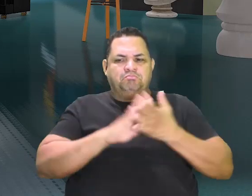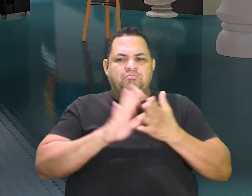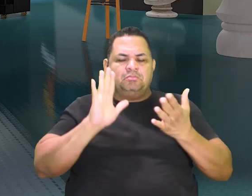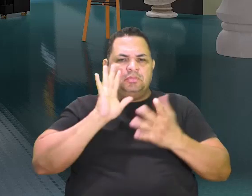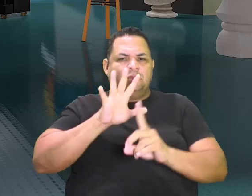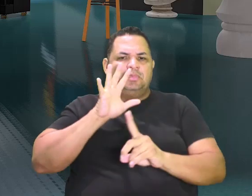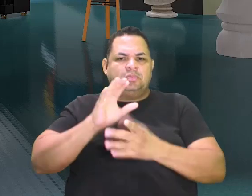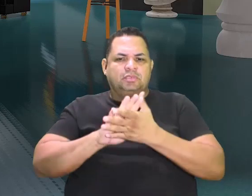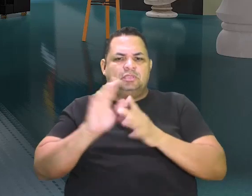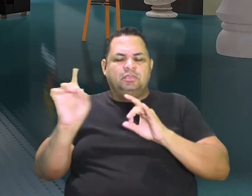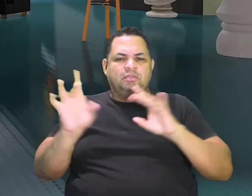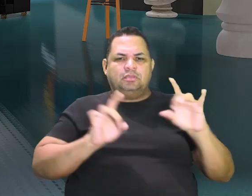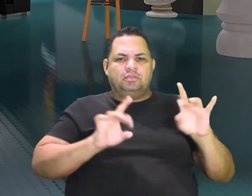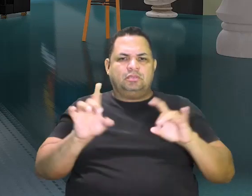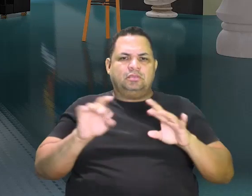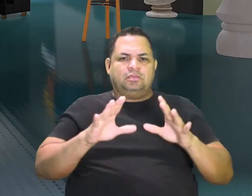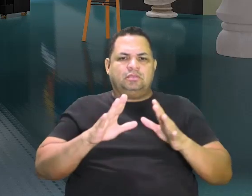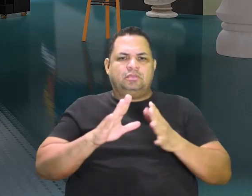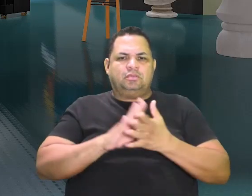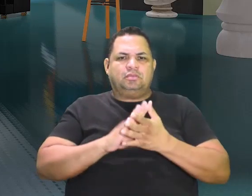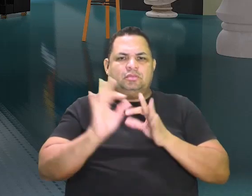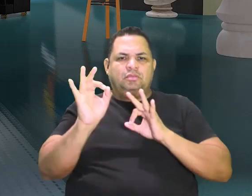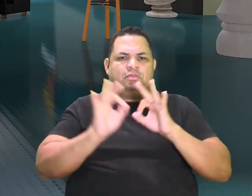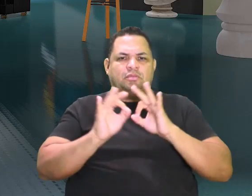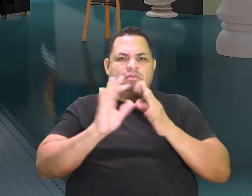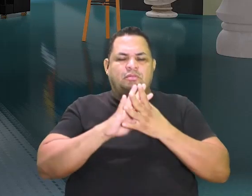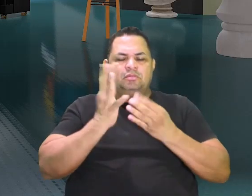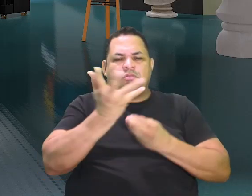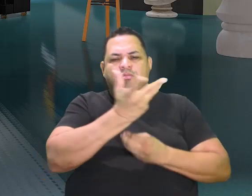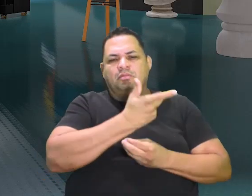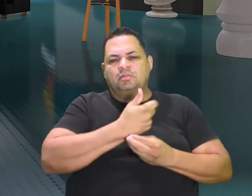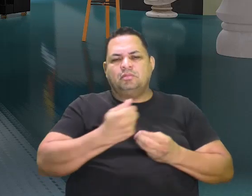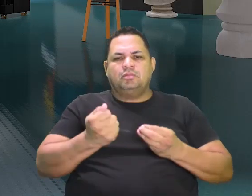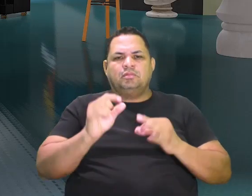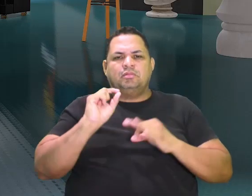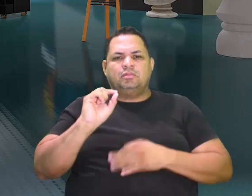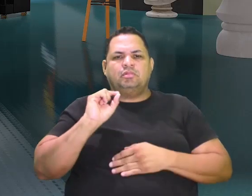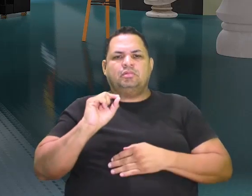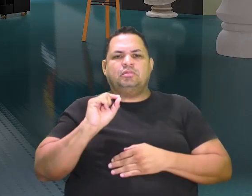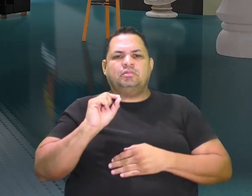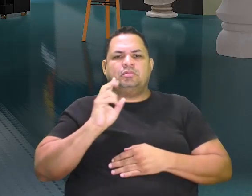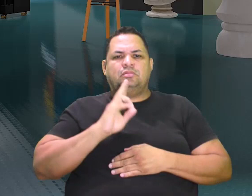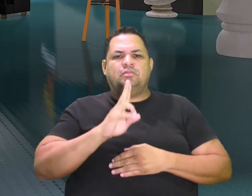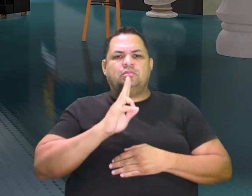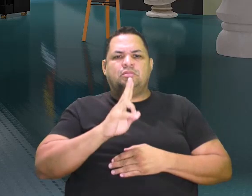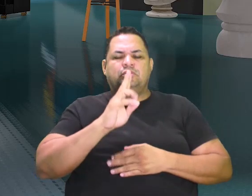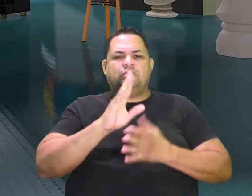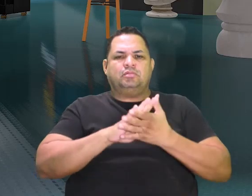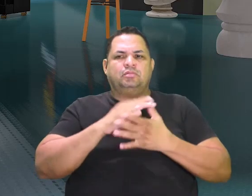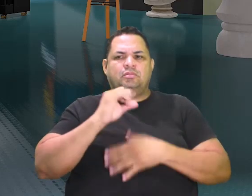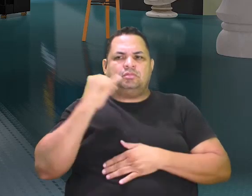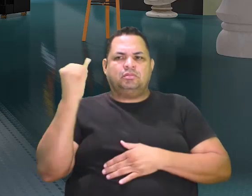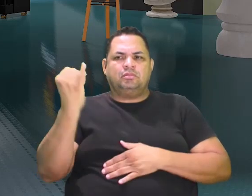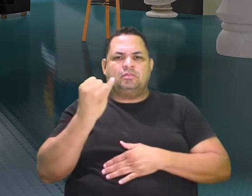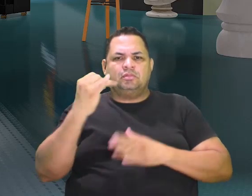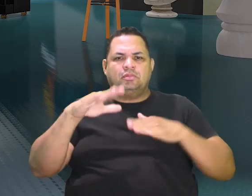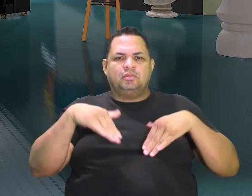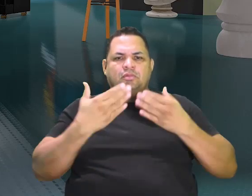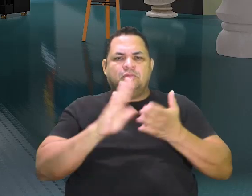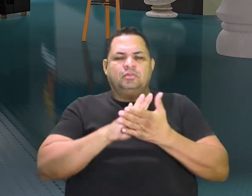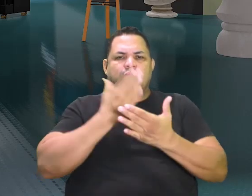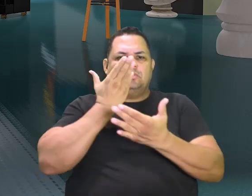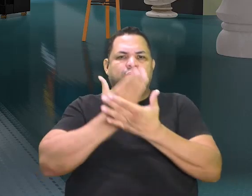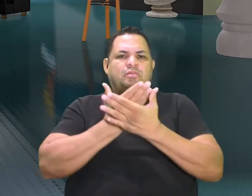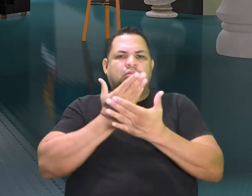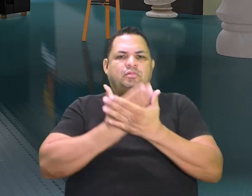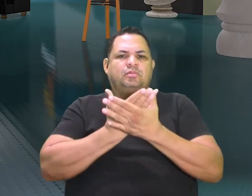cada uma das formas artísticas. Então, é sempre importante, quando a gente está